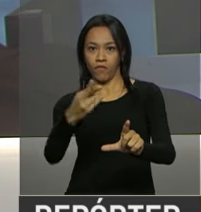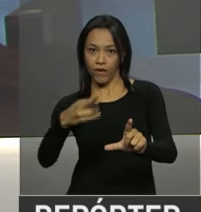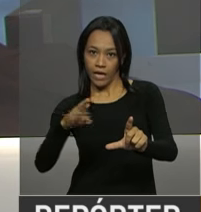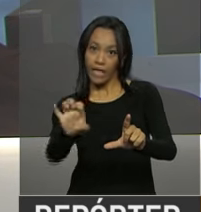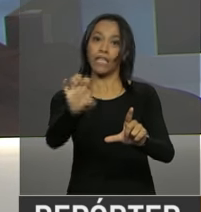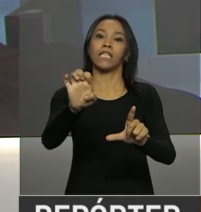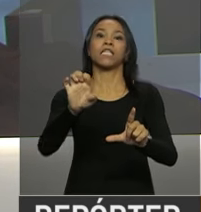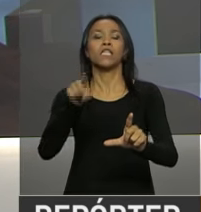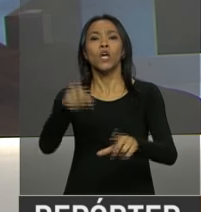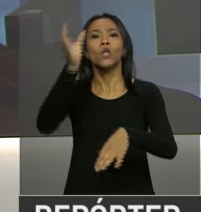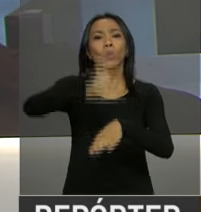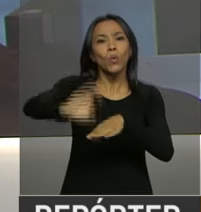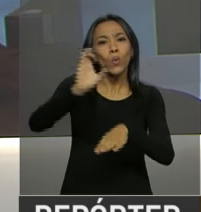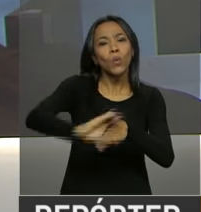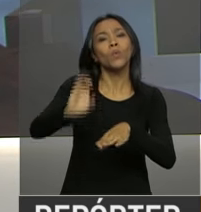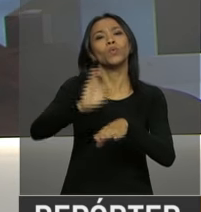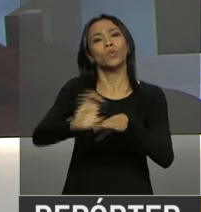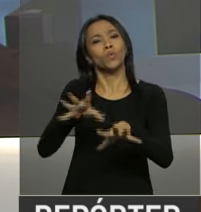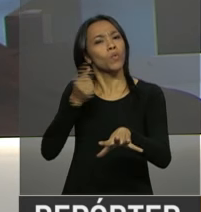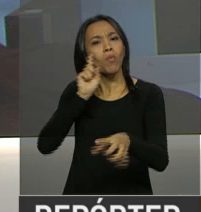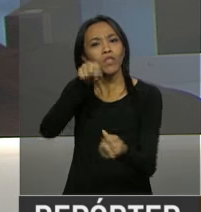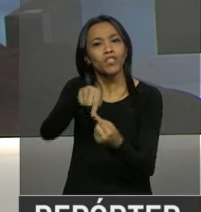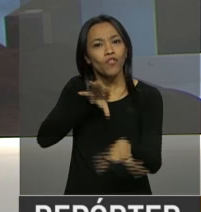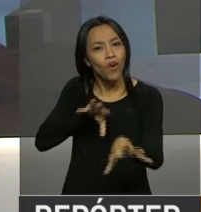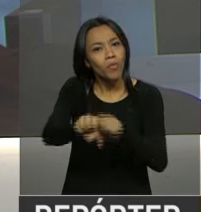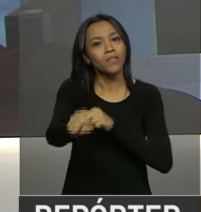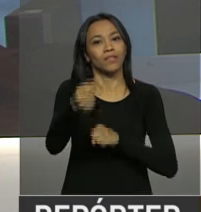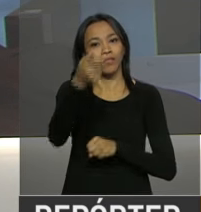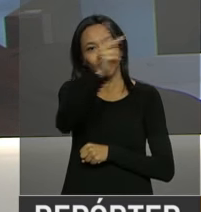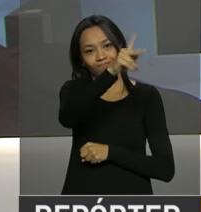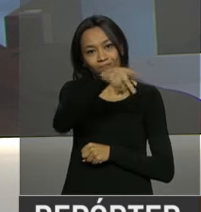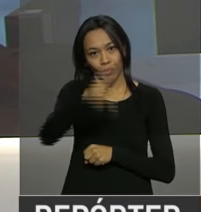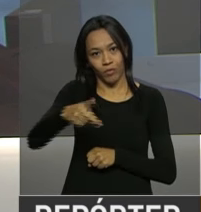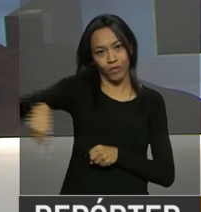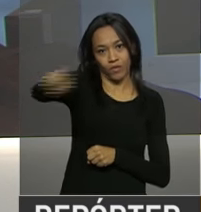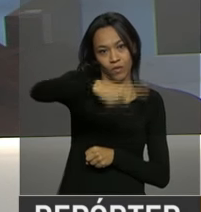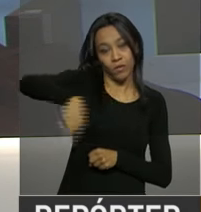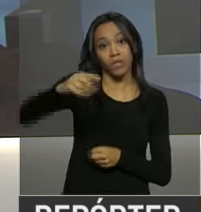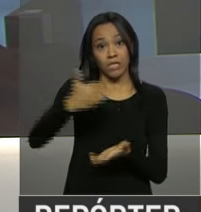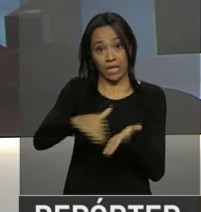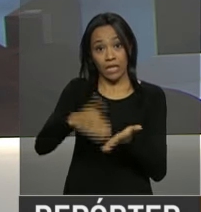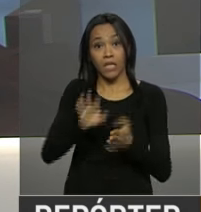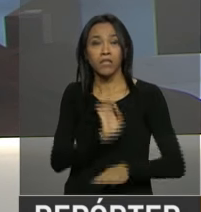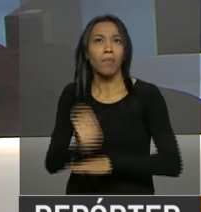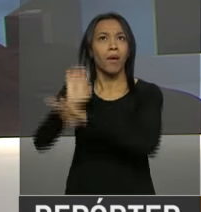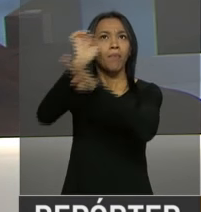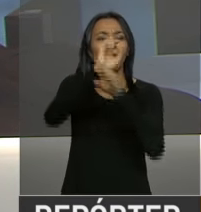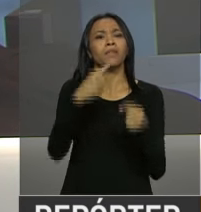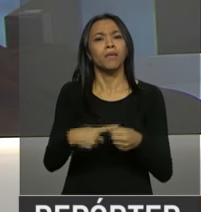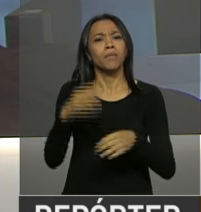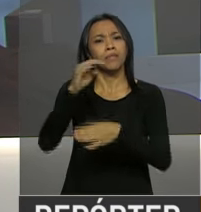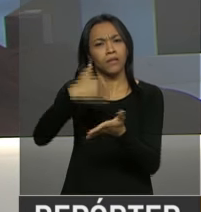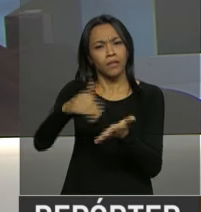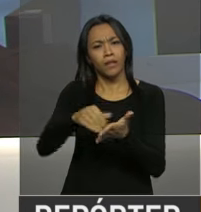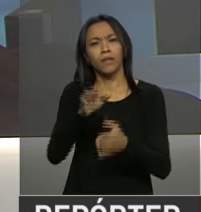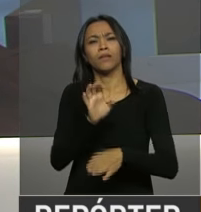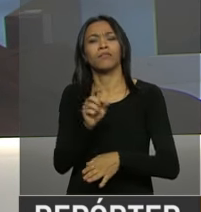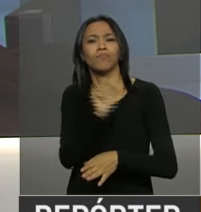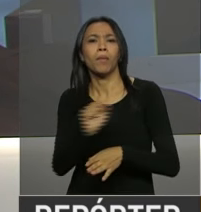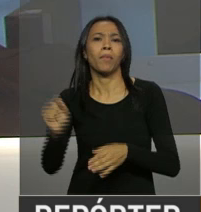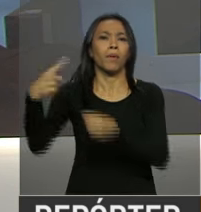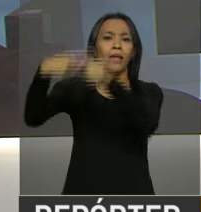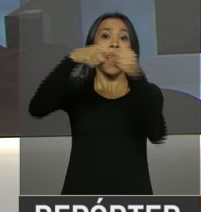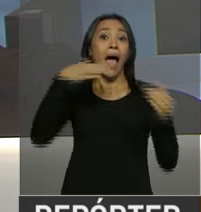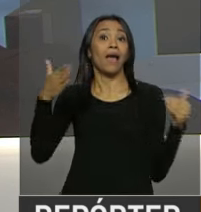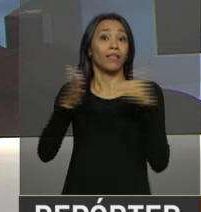Freire, no curso adequado à formação do candidato. As secretarias estaduais e municipais de educação tem até